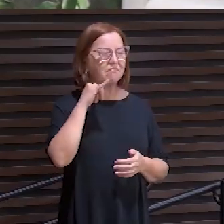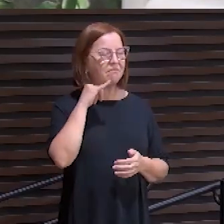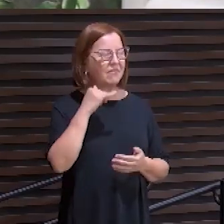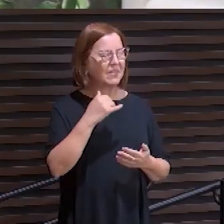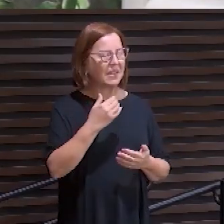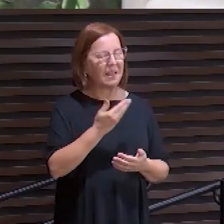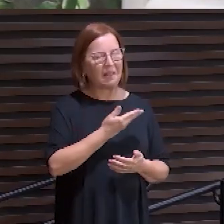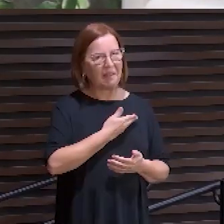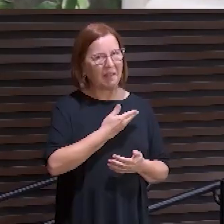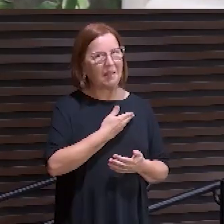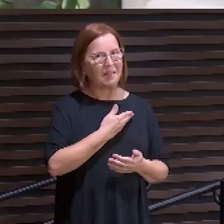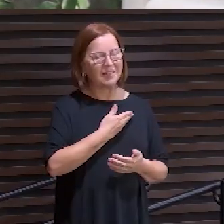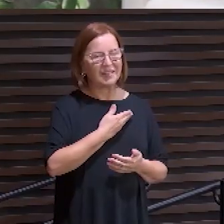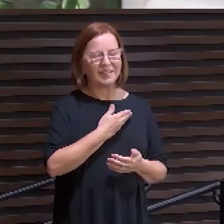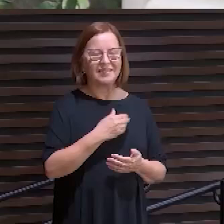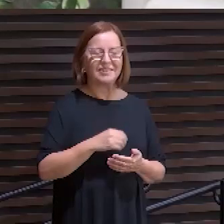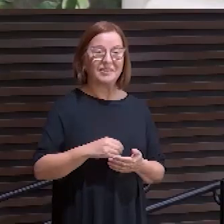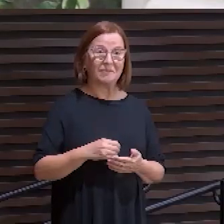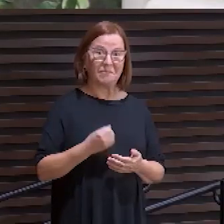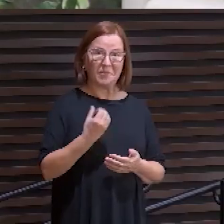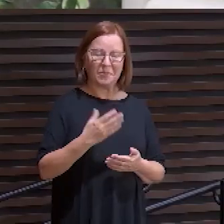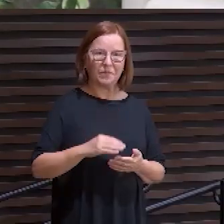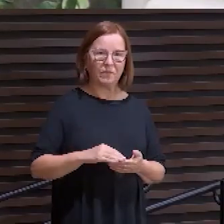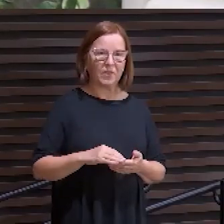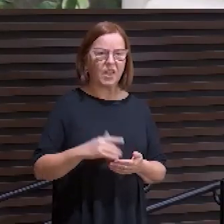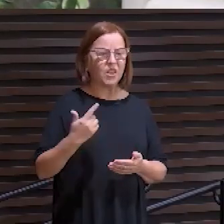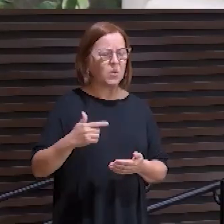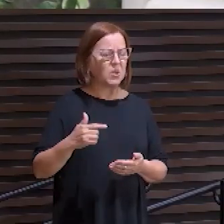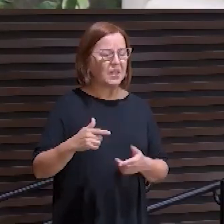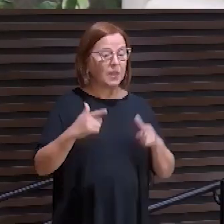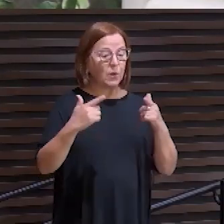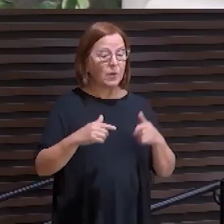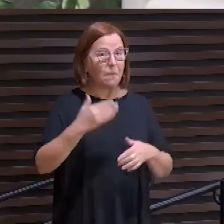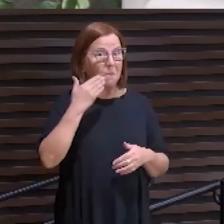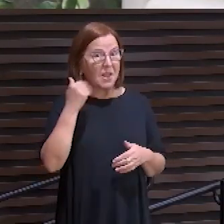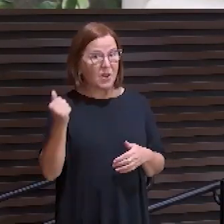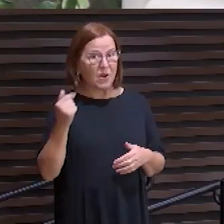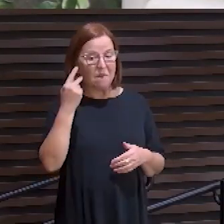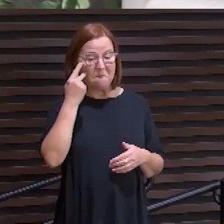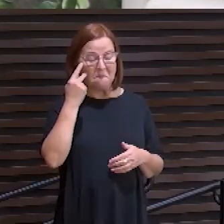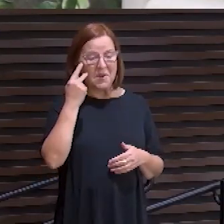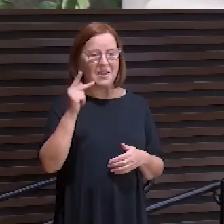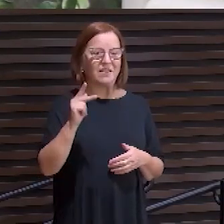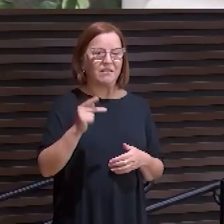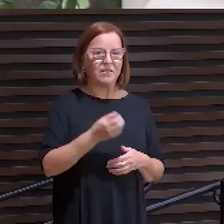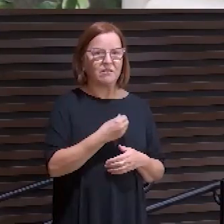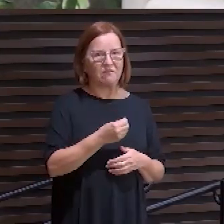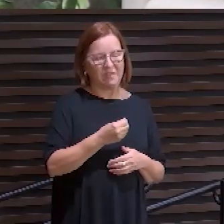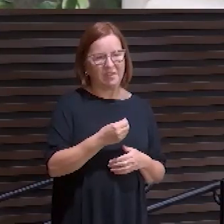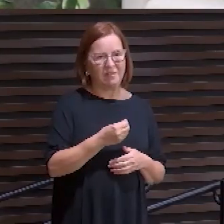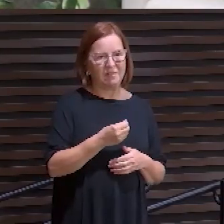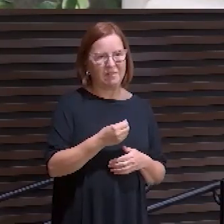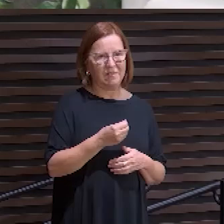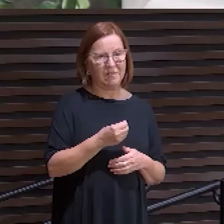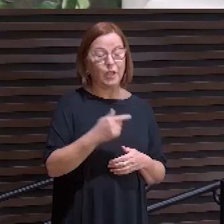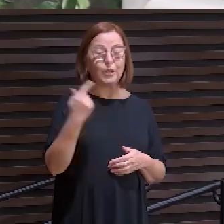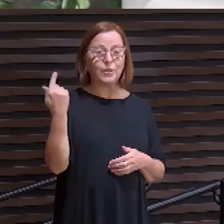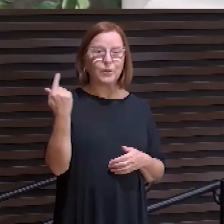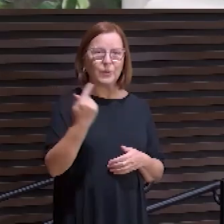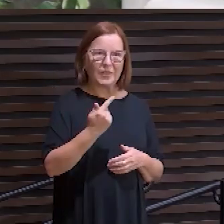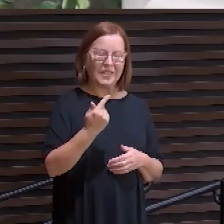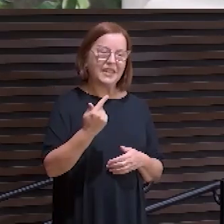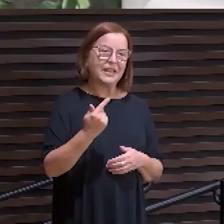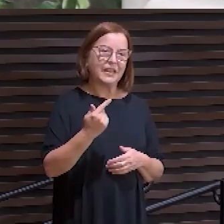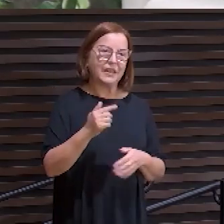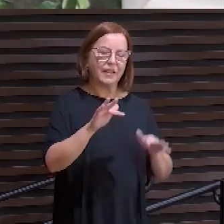Não há lugar mais aprazível para se viver do que no convívio de uma